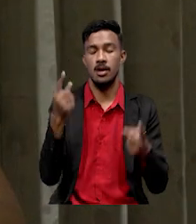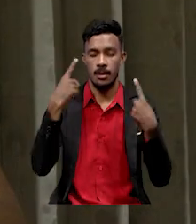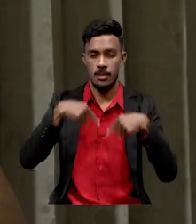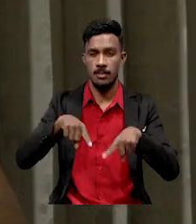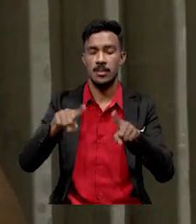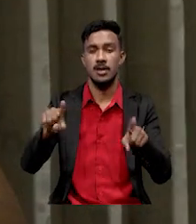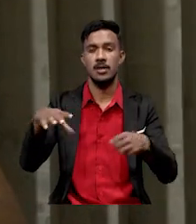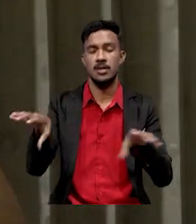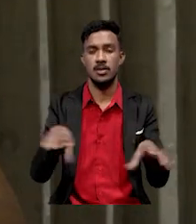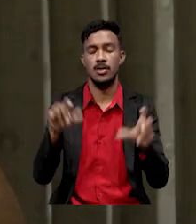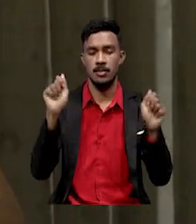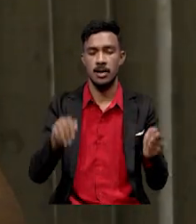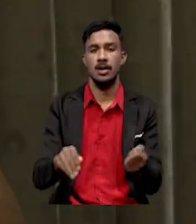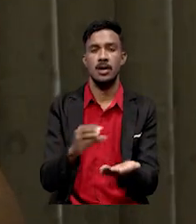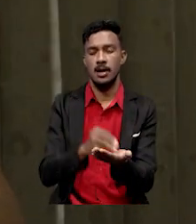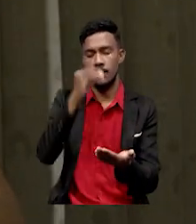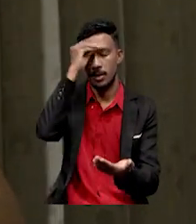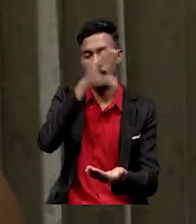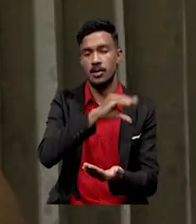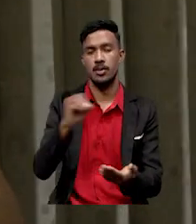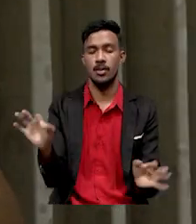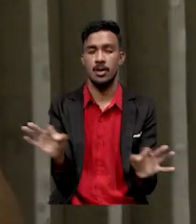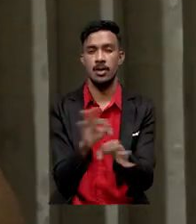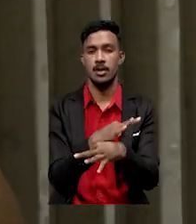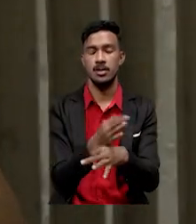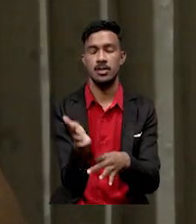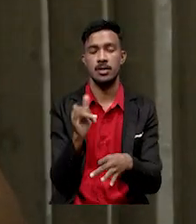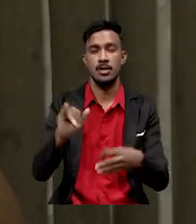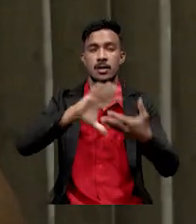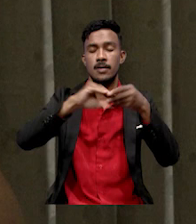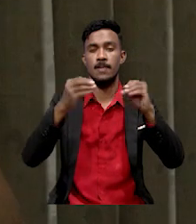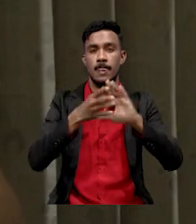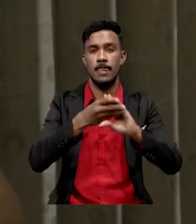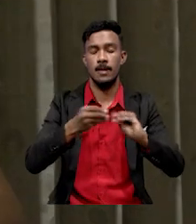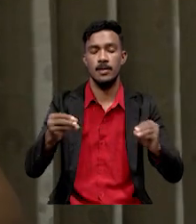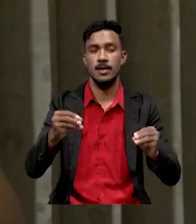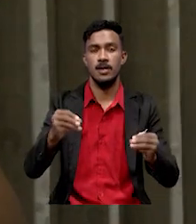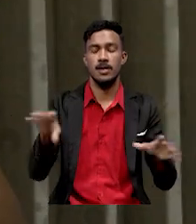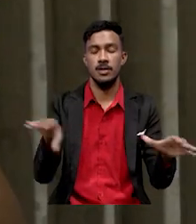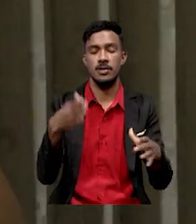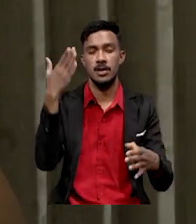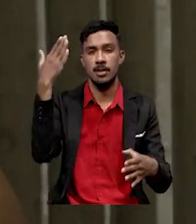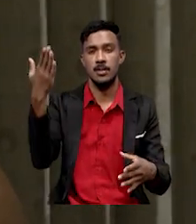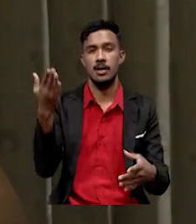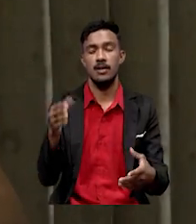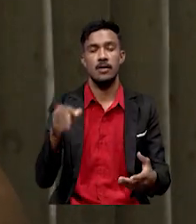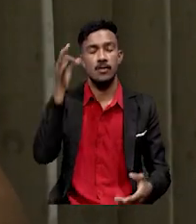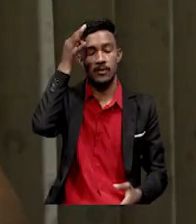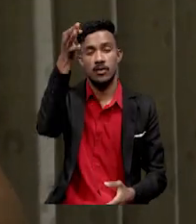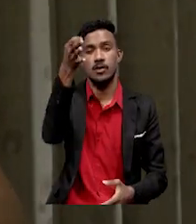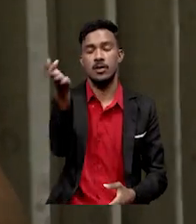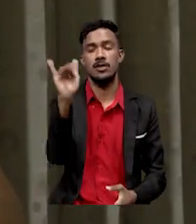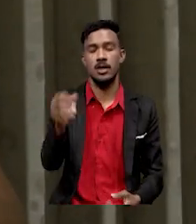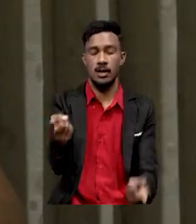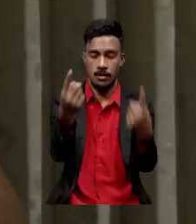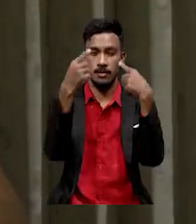bela prende bel hadia sirninia a experience servisu ene ba per pois a pamberua sirmai server